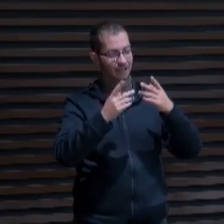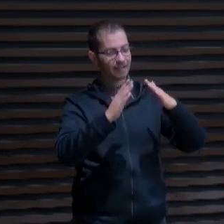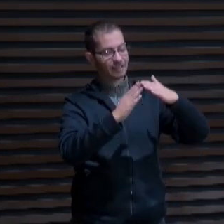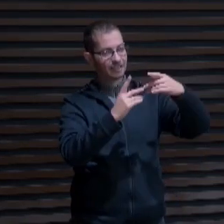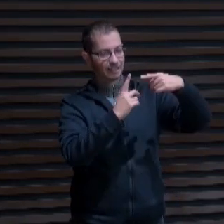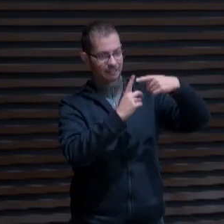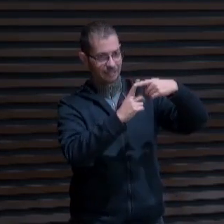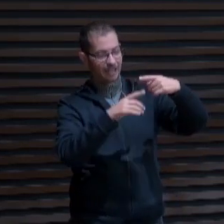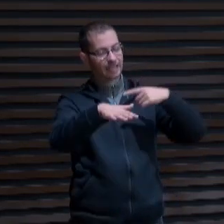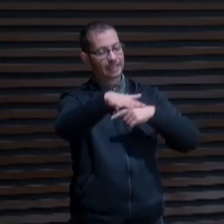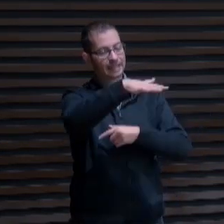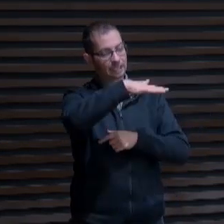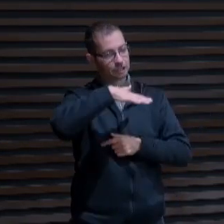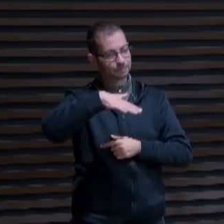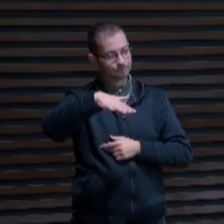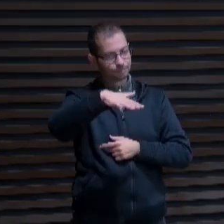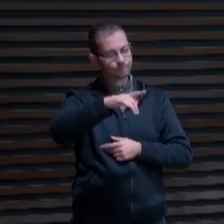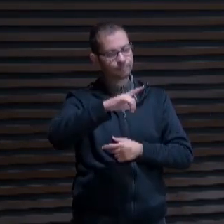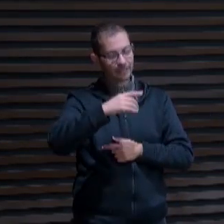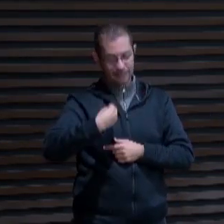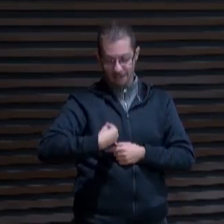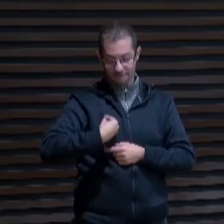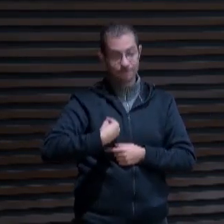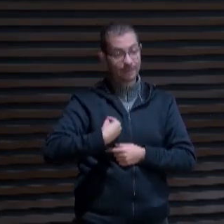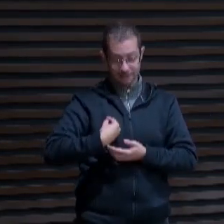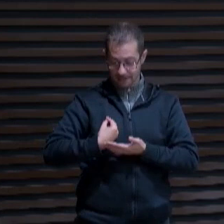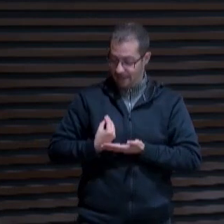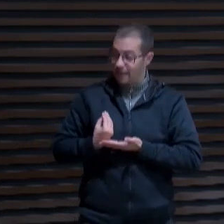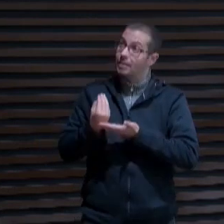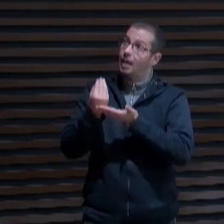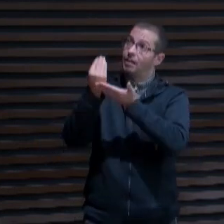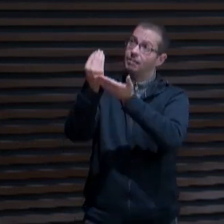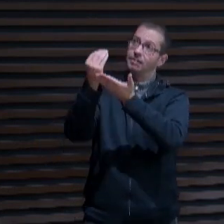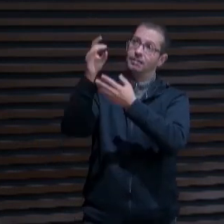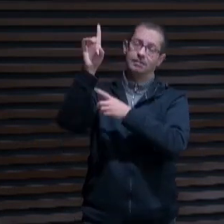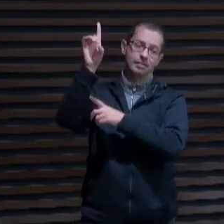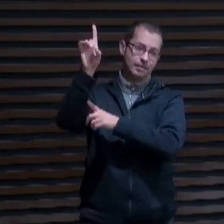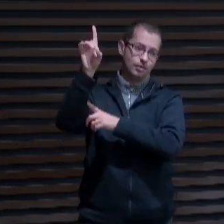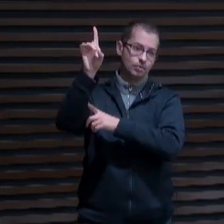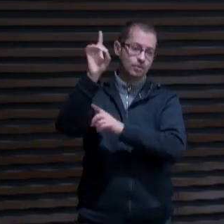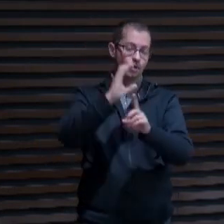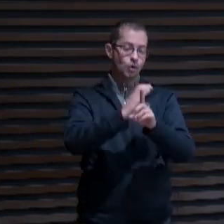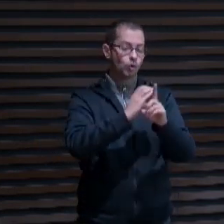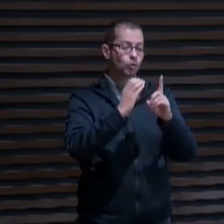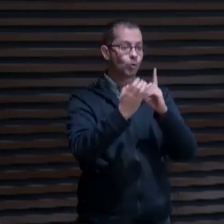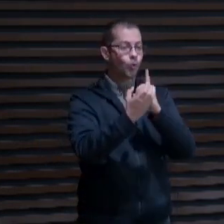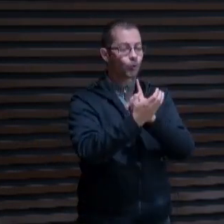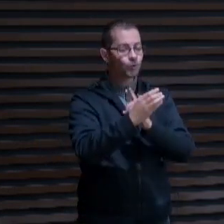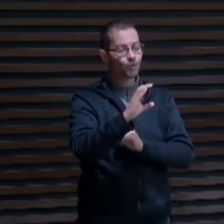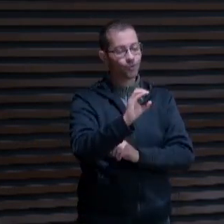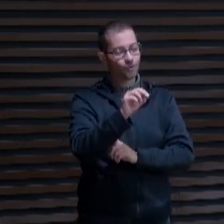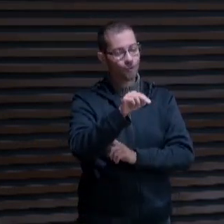tabernáculo, onde a vida é ofertada ao Senhor. É no culto congregacional que